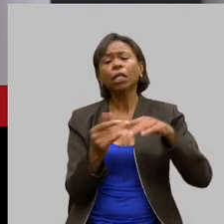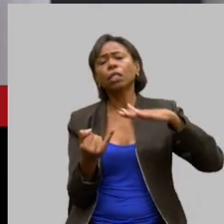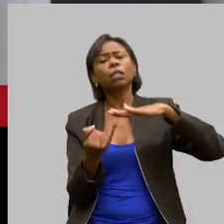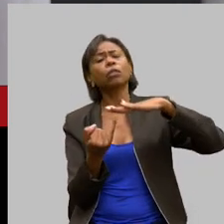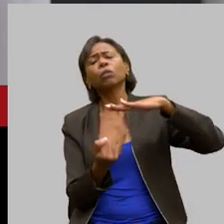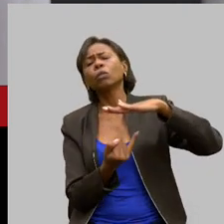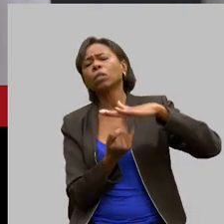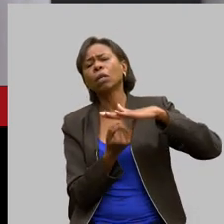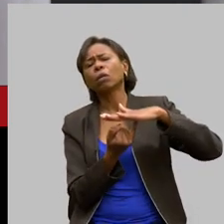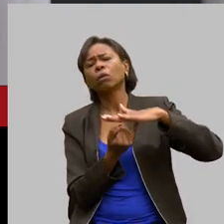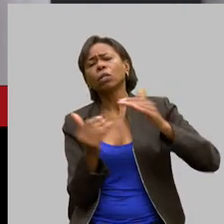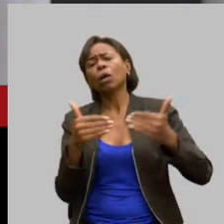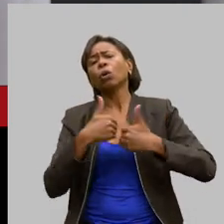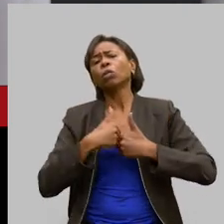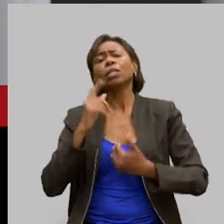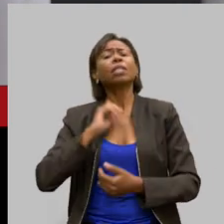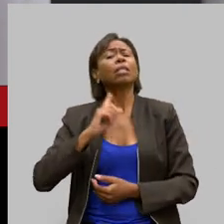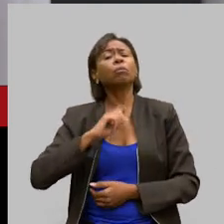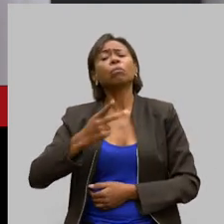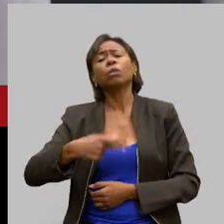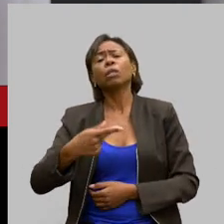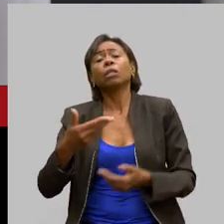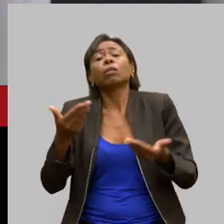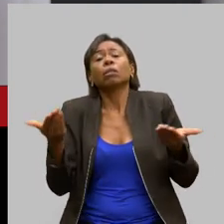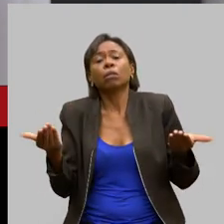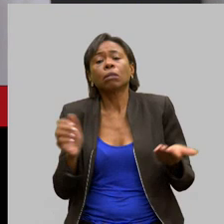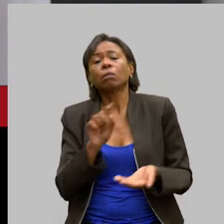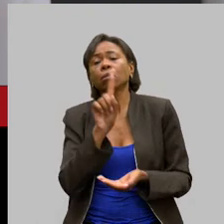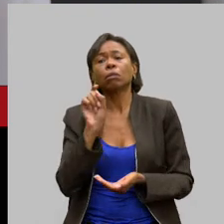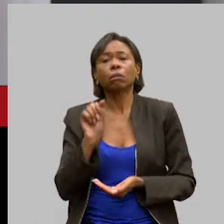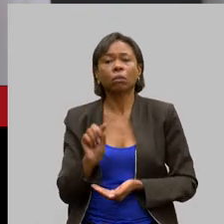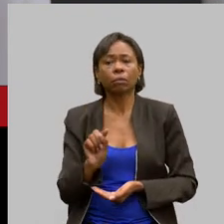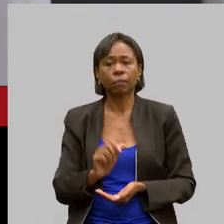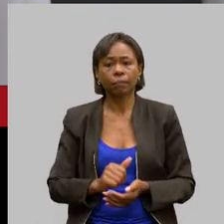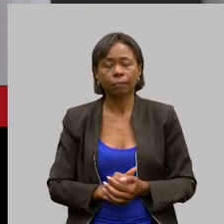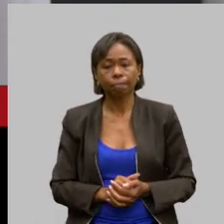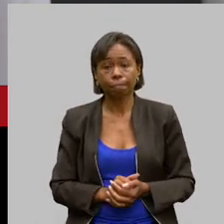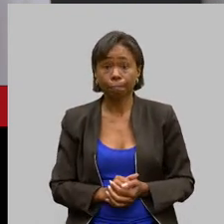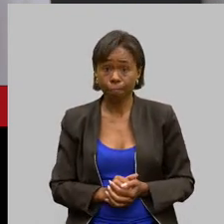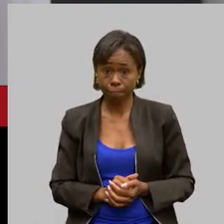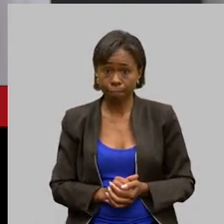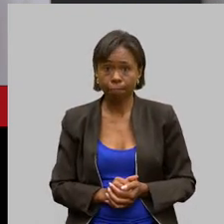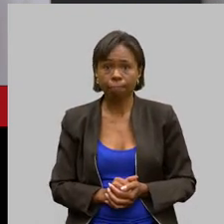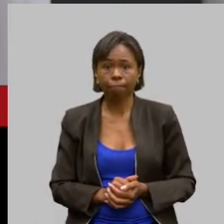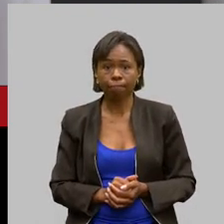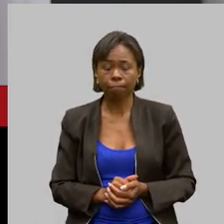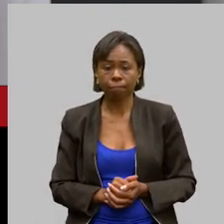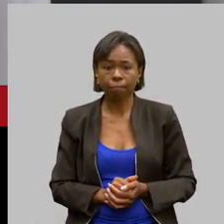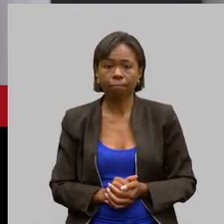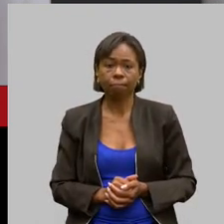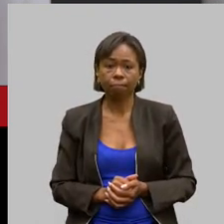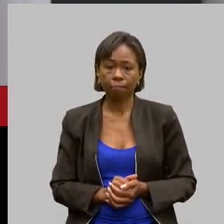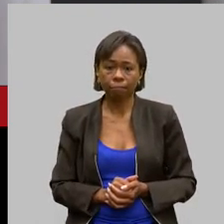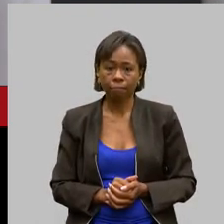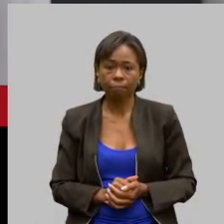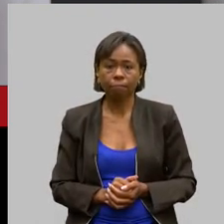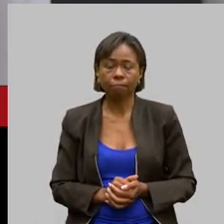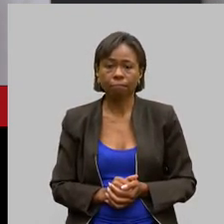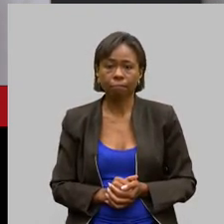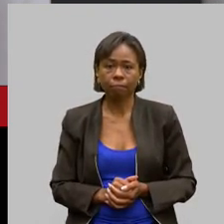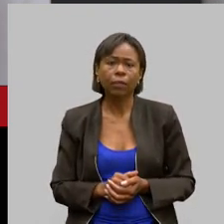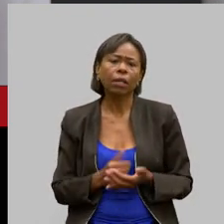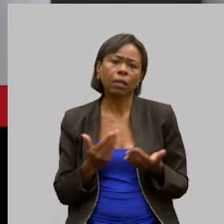mineiros e as nossas instituições né então é é é é